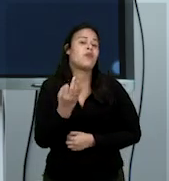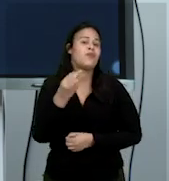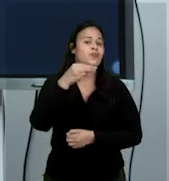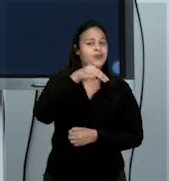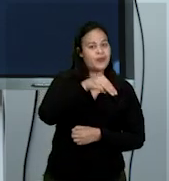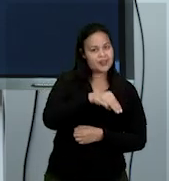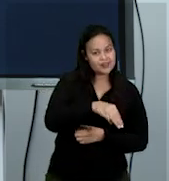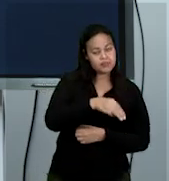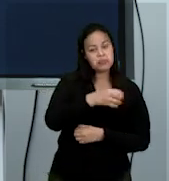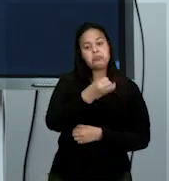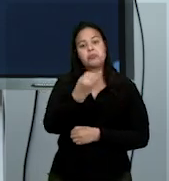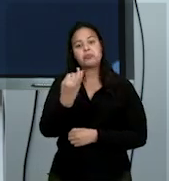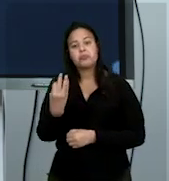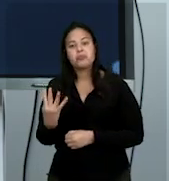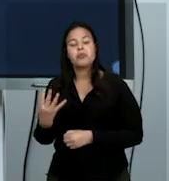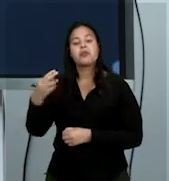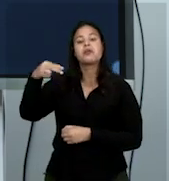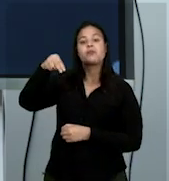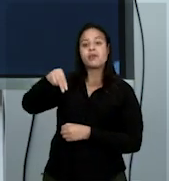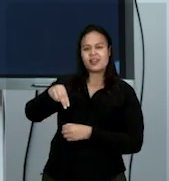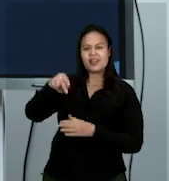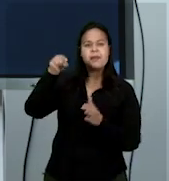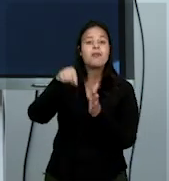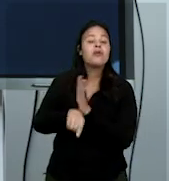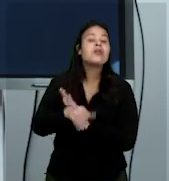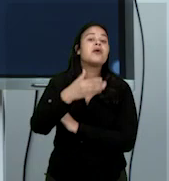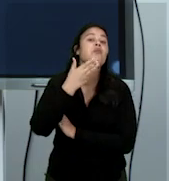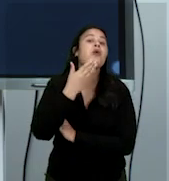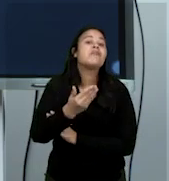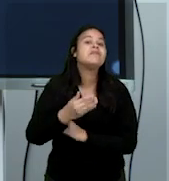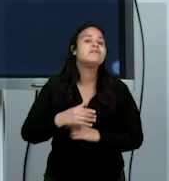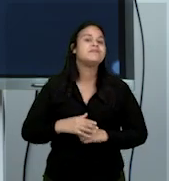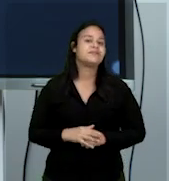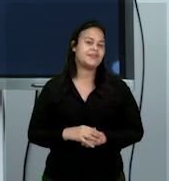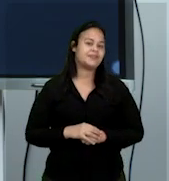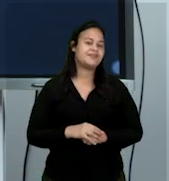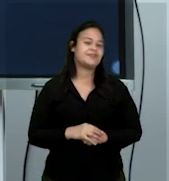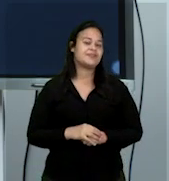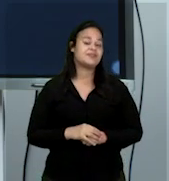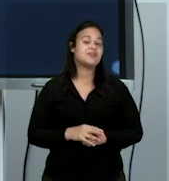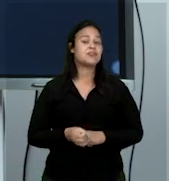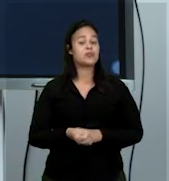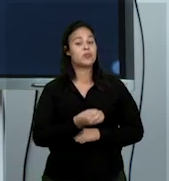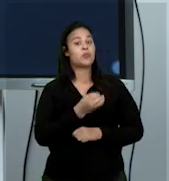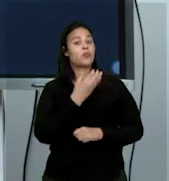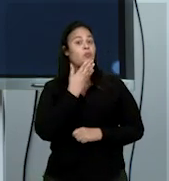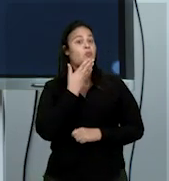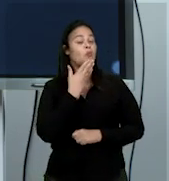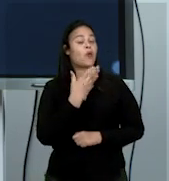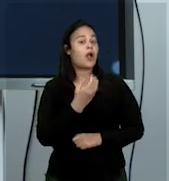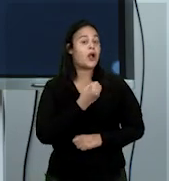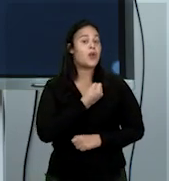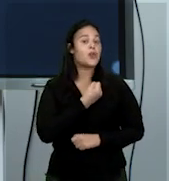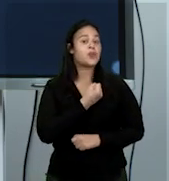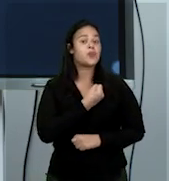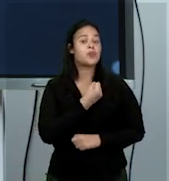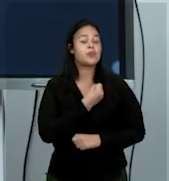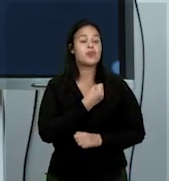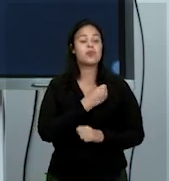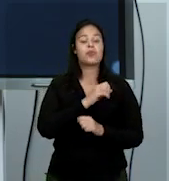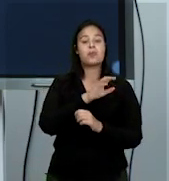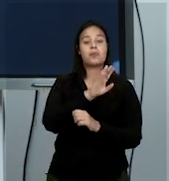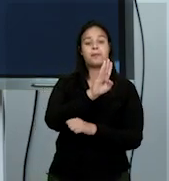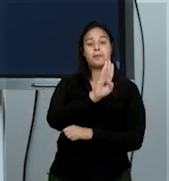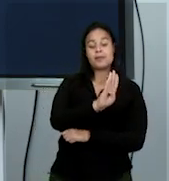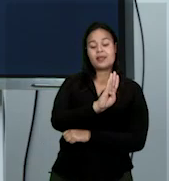M, nem quanto que vale N, tá ok? É quanto que vale, qual que é o valor de B até